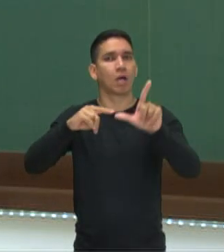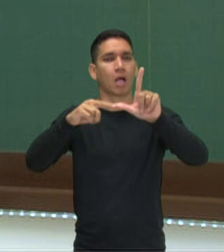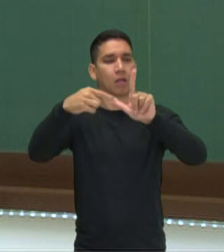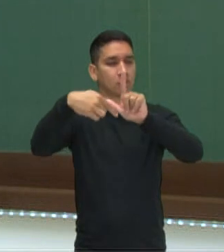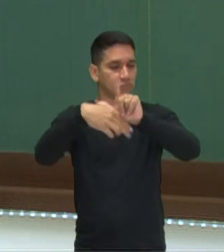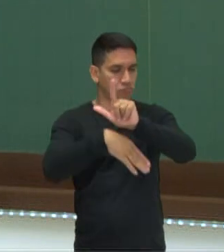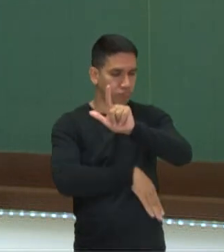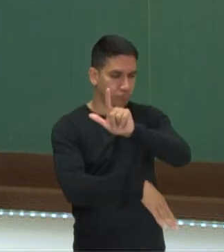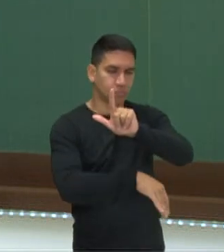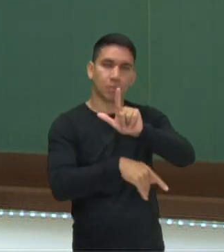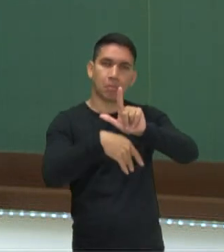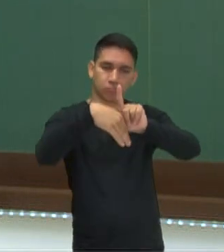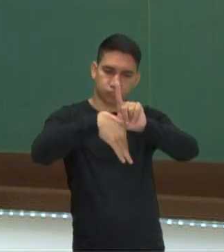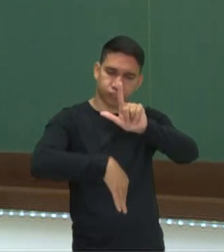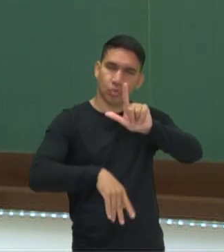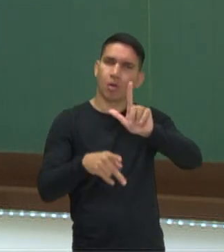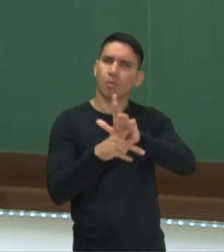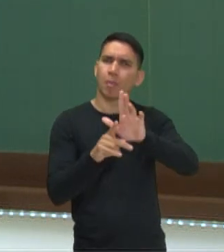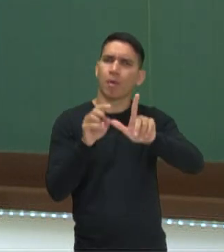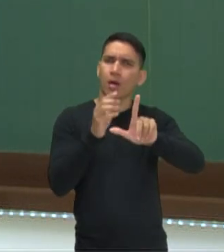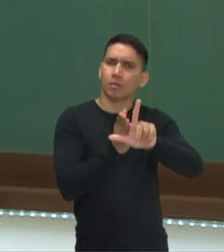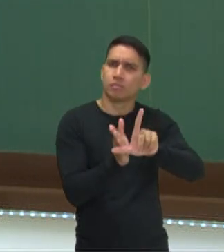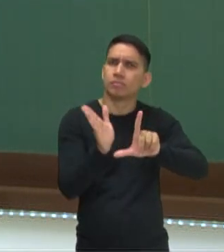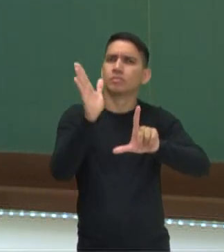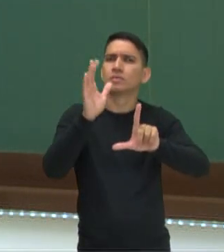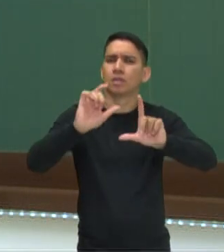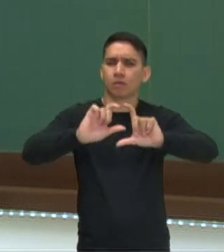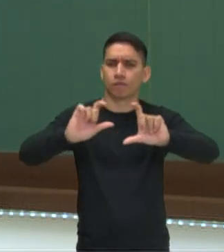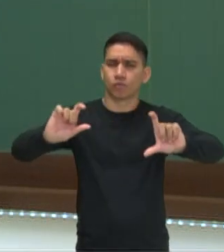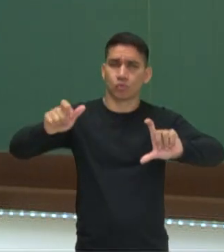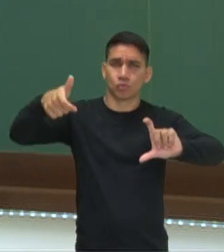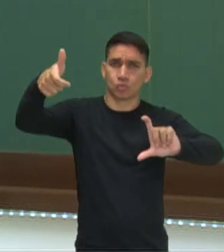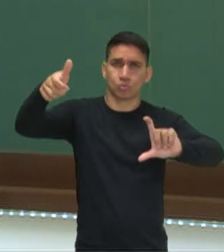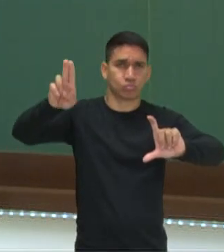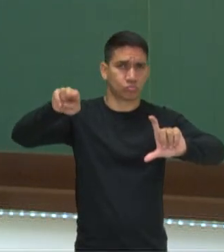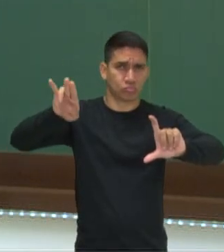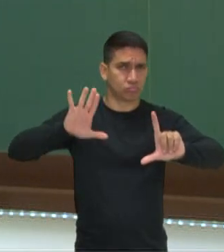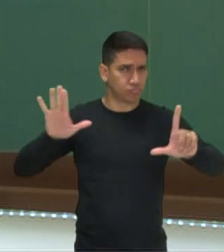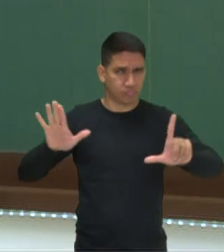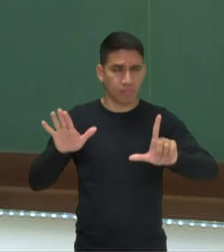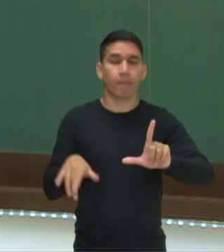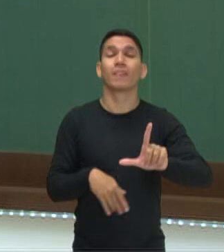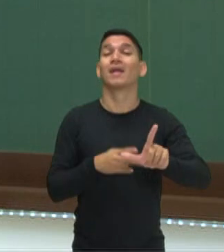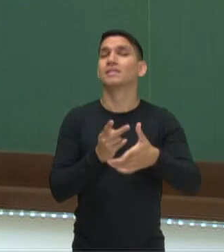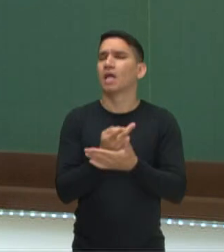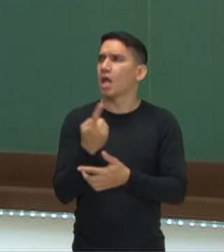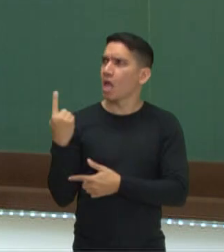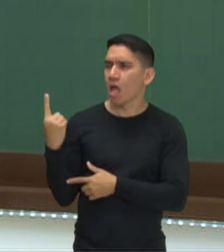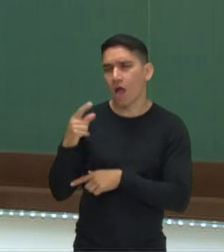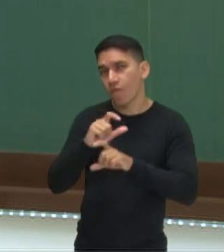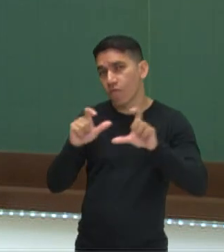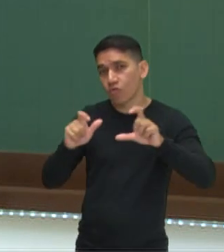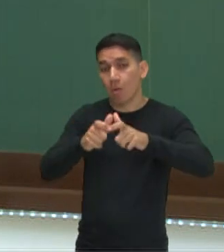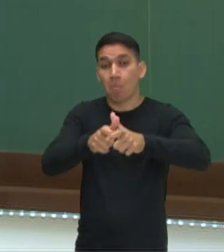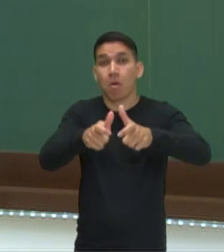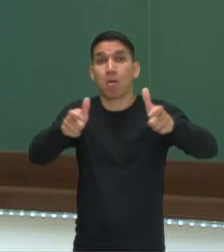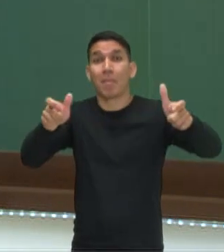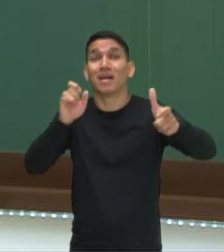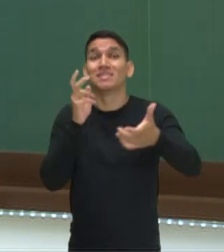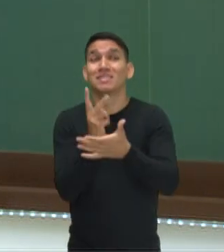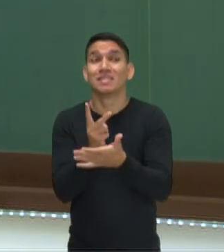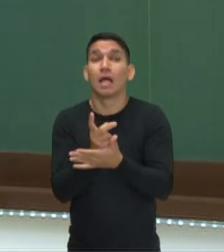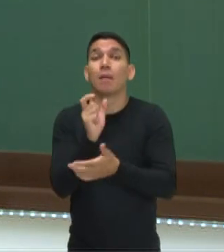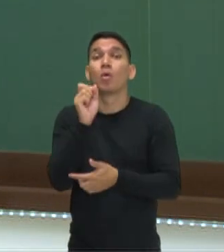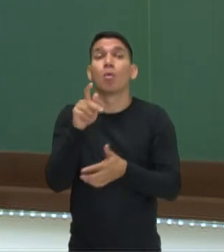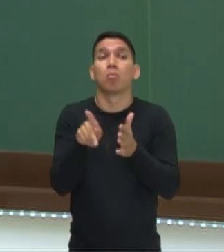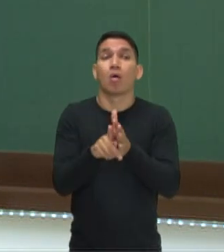imagem negativa para o gráfico de uma função exponencial. A função é crescente sempre que a minha base,